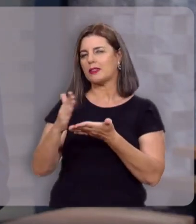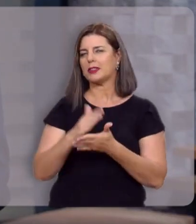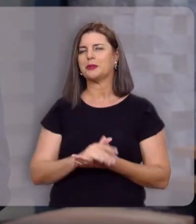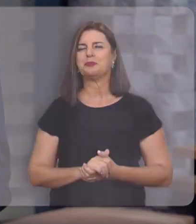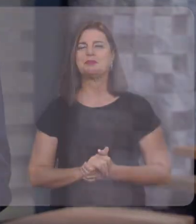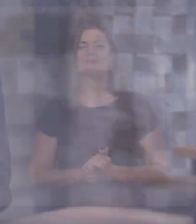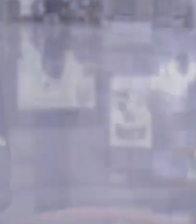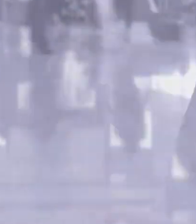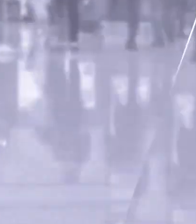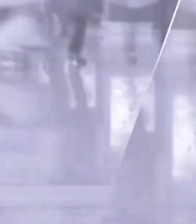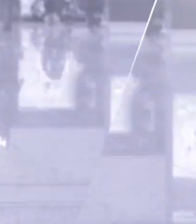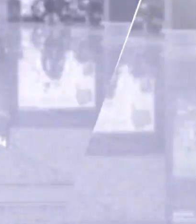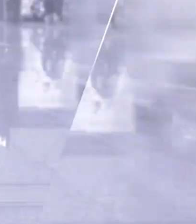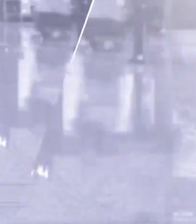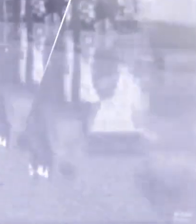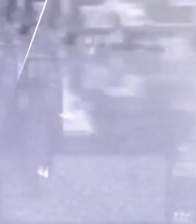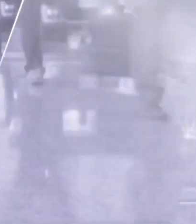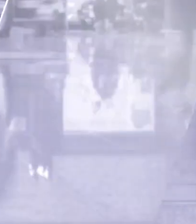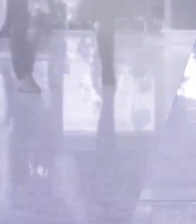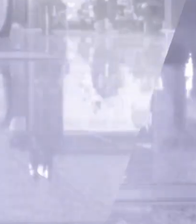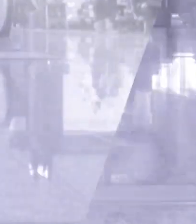só começando.